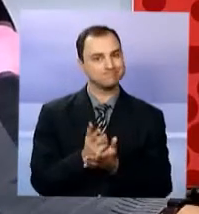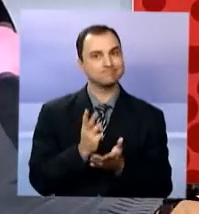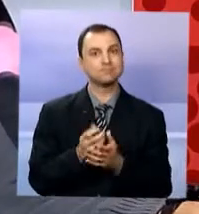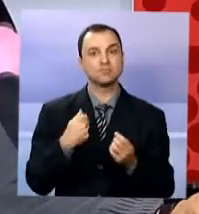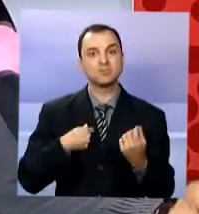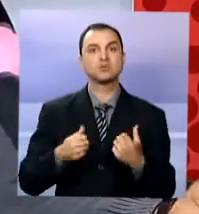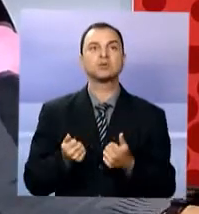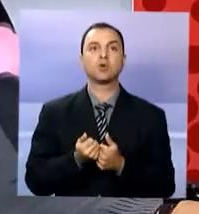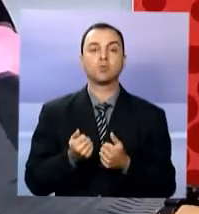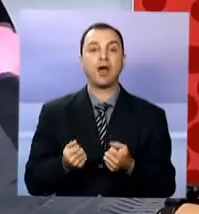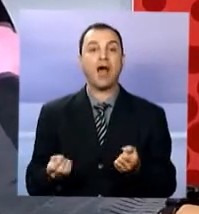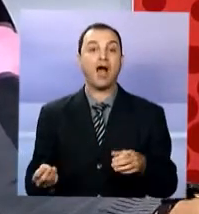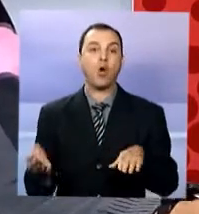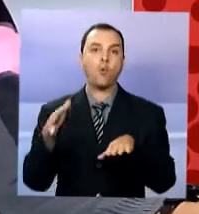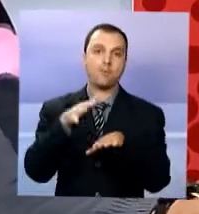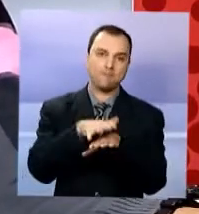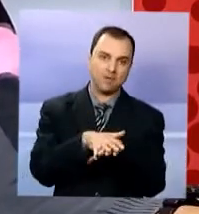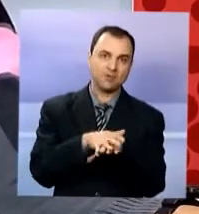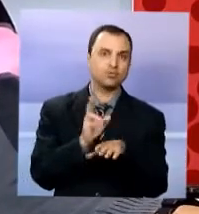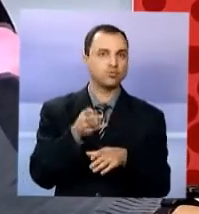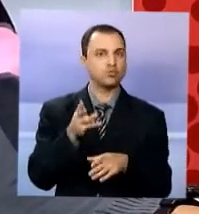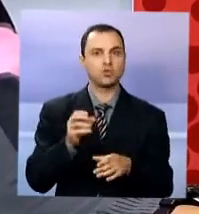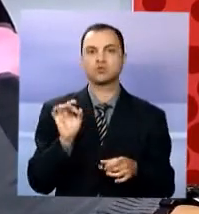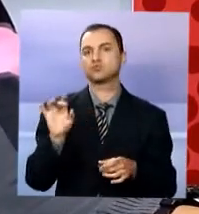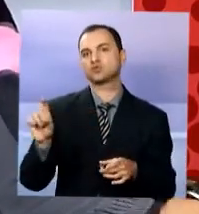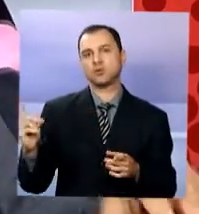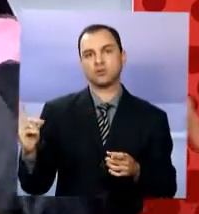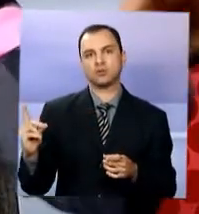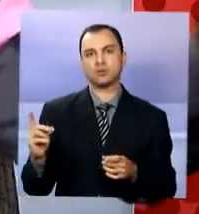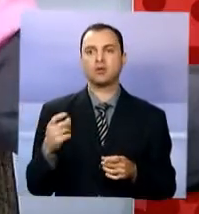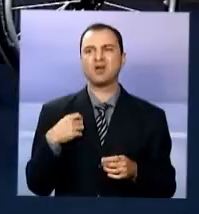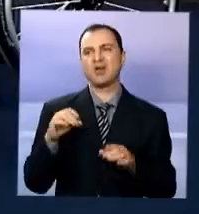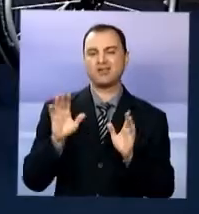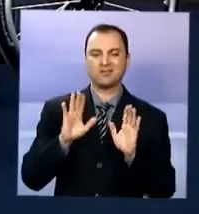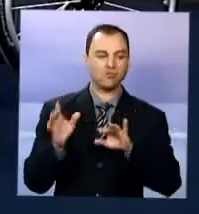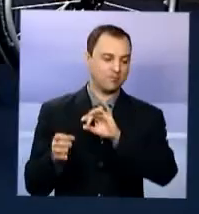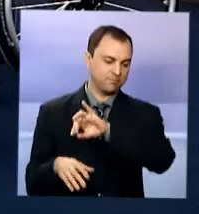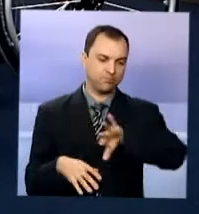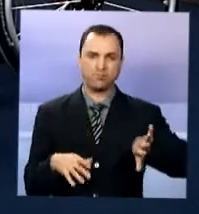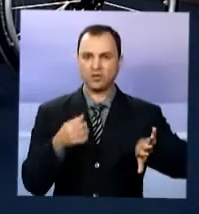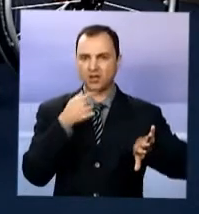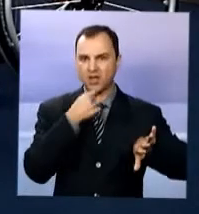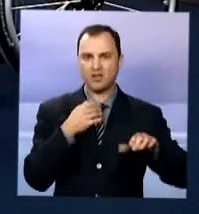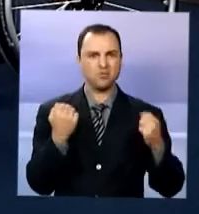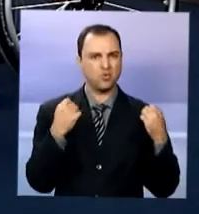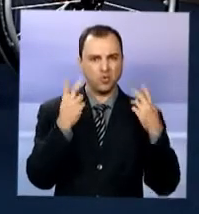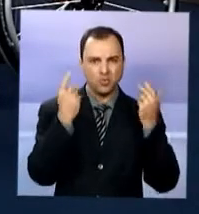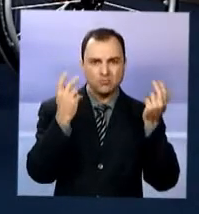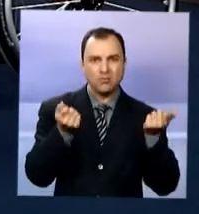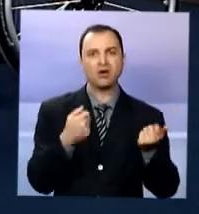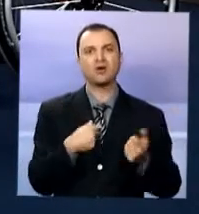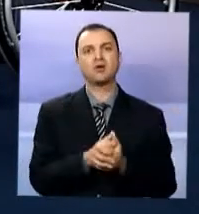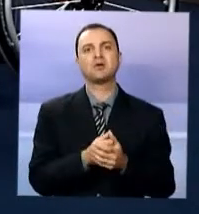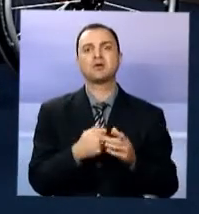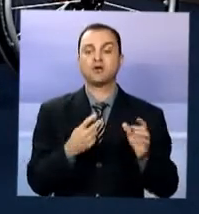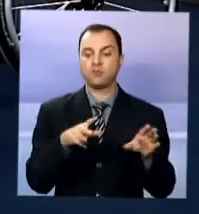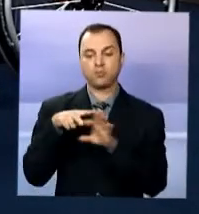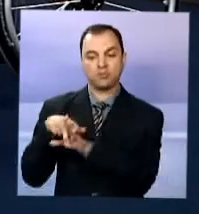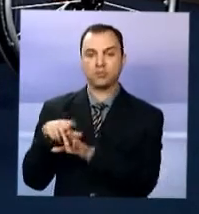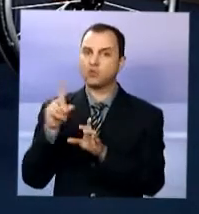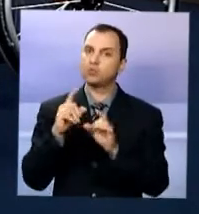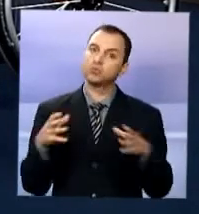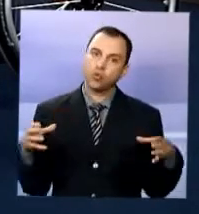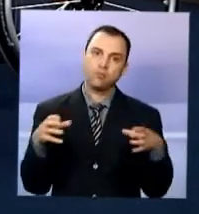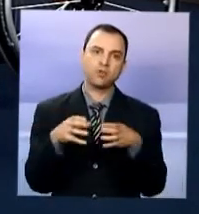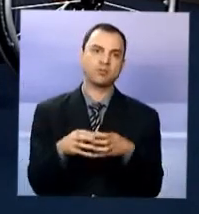sempre com mal cena como complementação nunca como alternativa Não não vou deixar de fazer a Será que as convencionais que eu vou para o cavalo